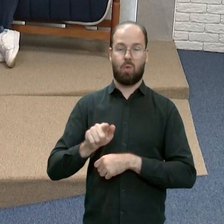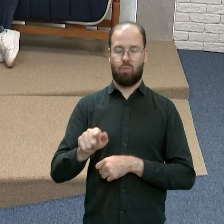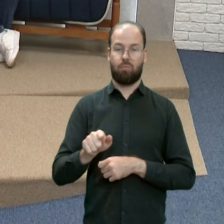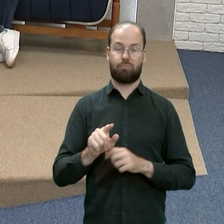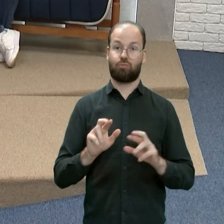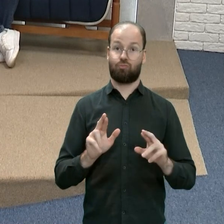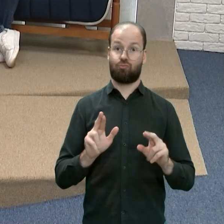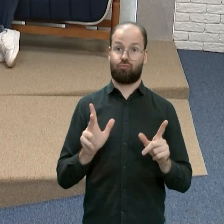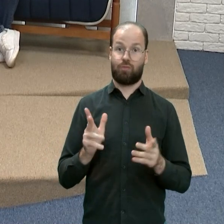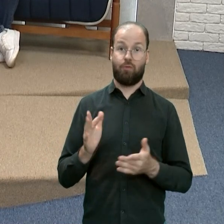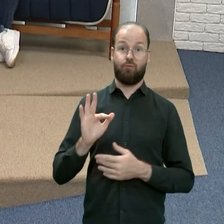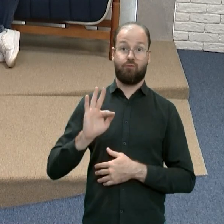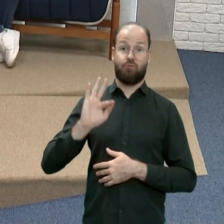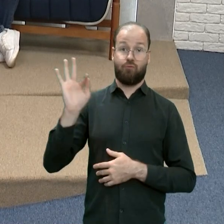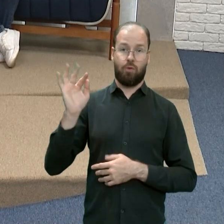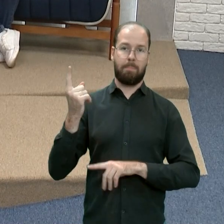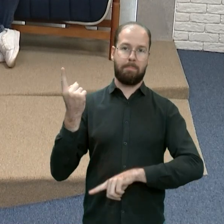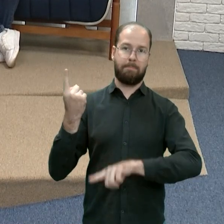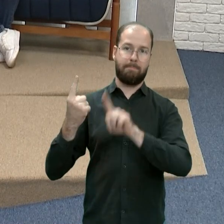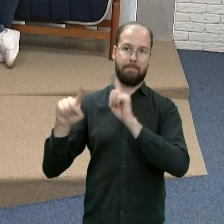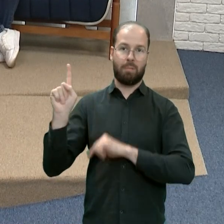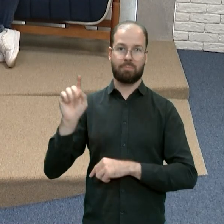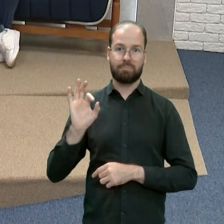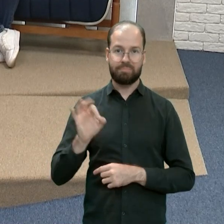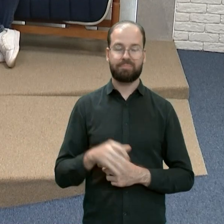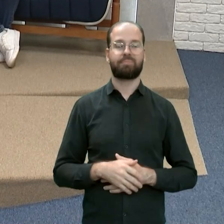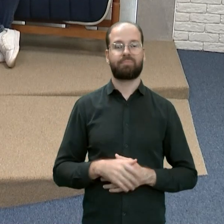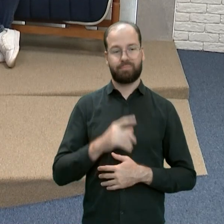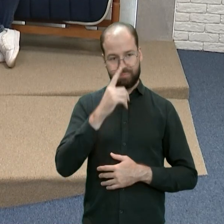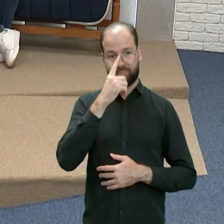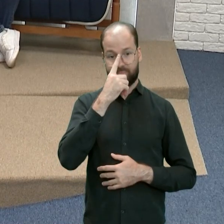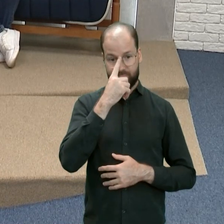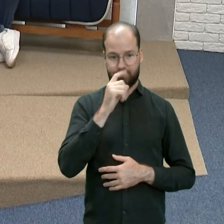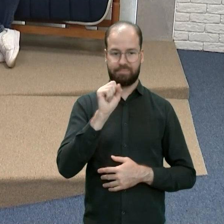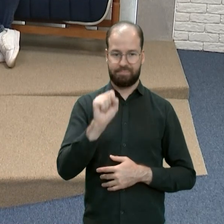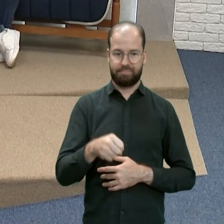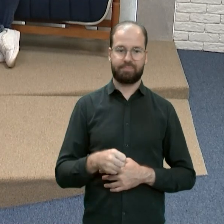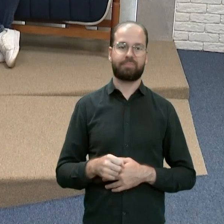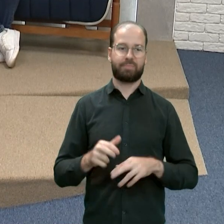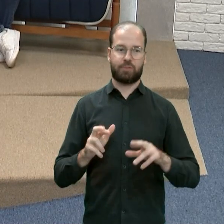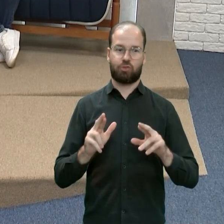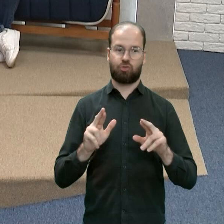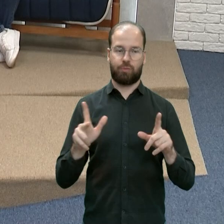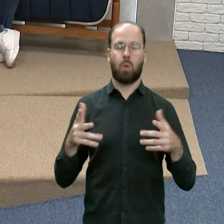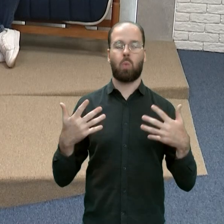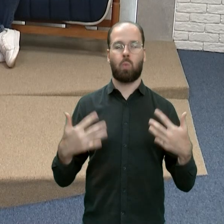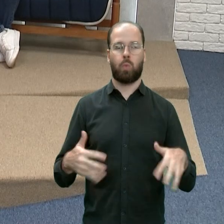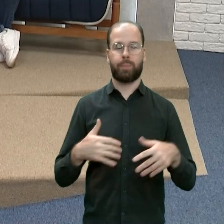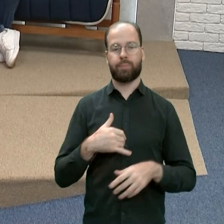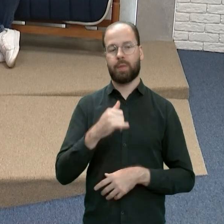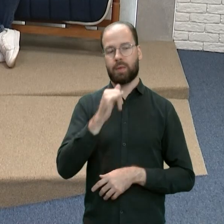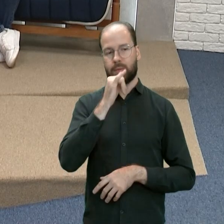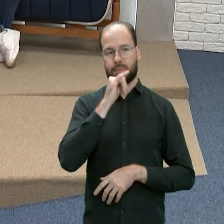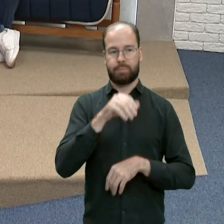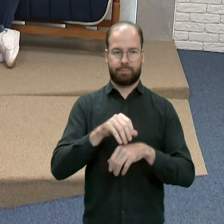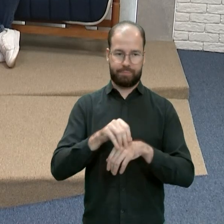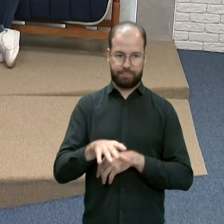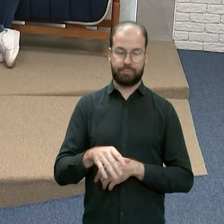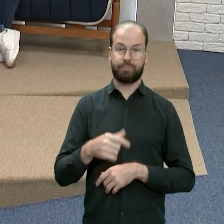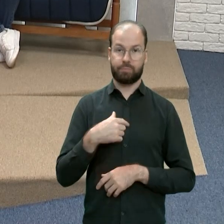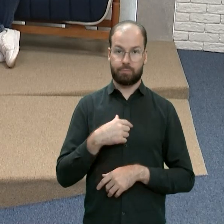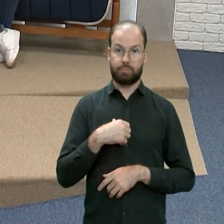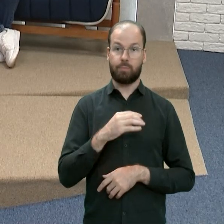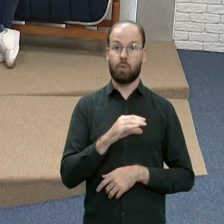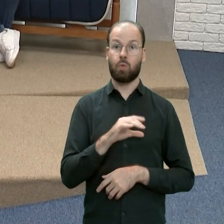professor? Faz. A diferença, na verdade, é enorme. Eu vou pegar um exemplo. Eu coordeno um projeto